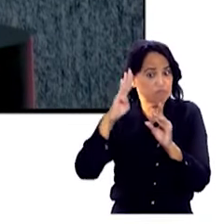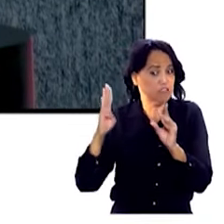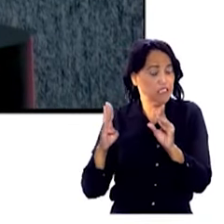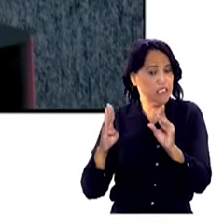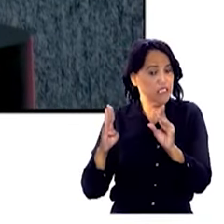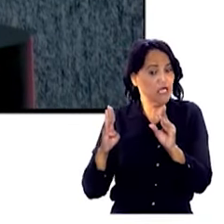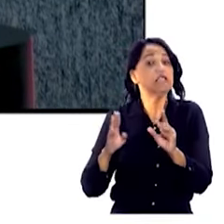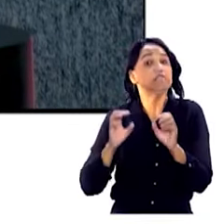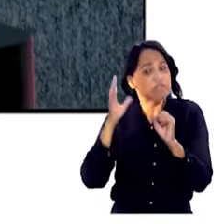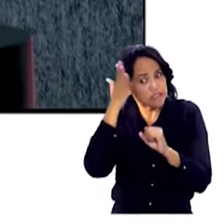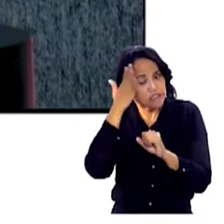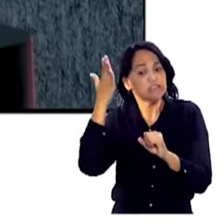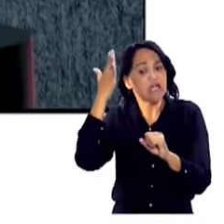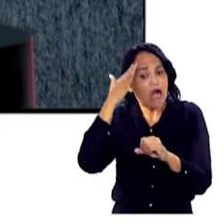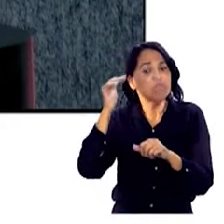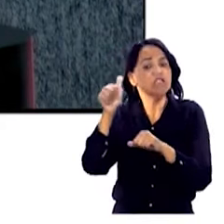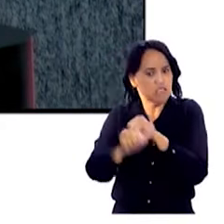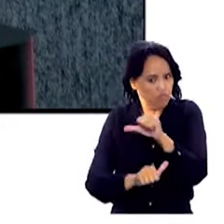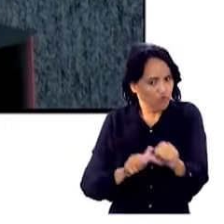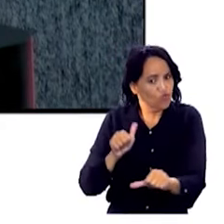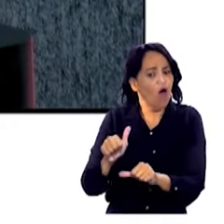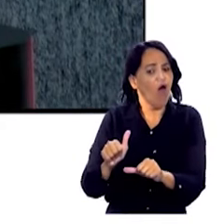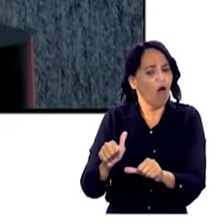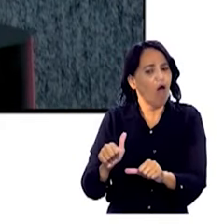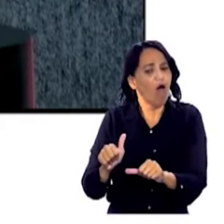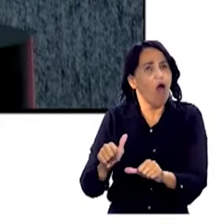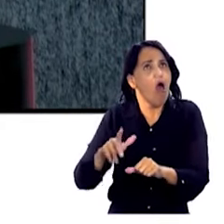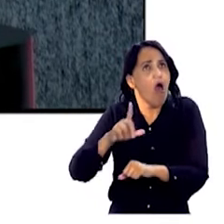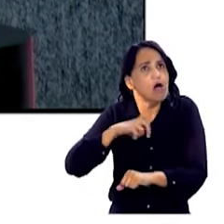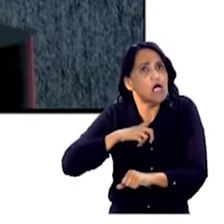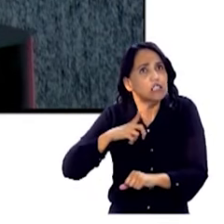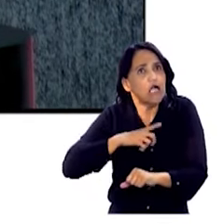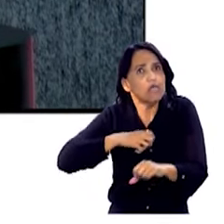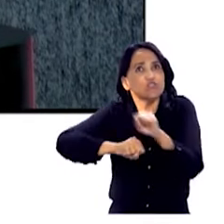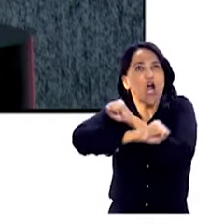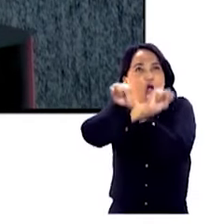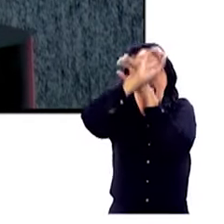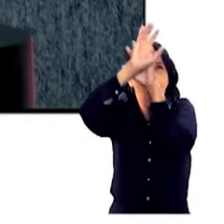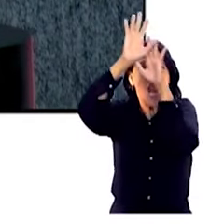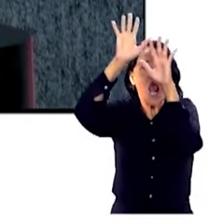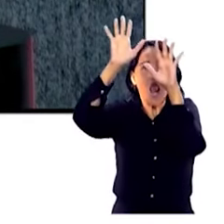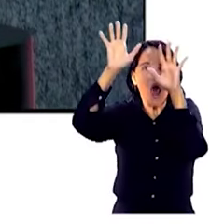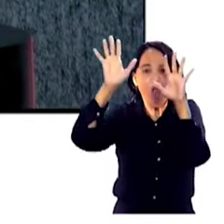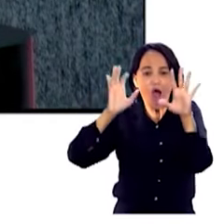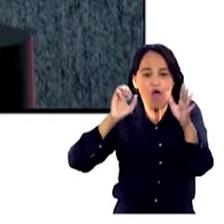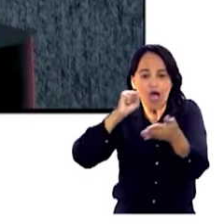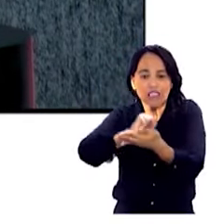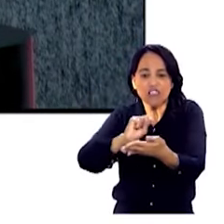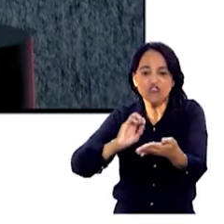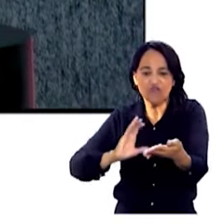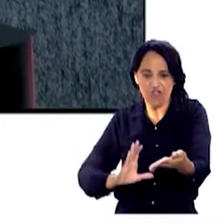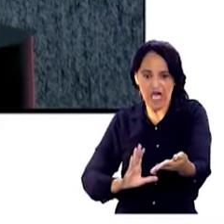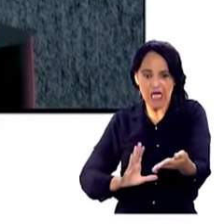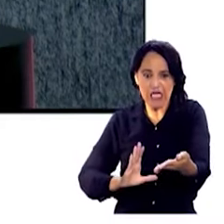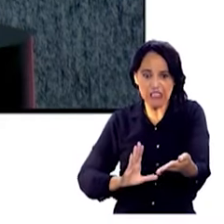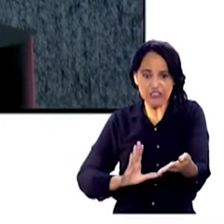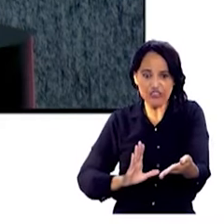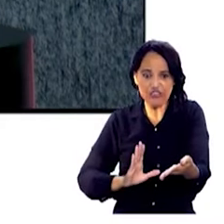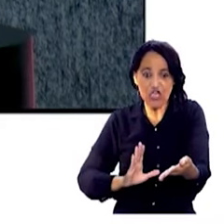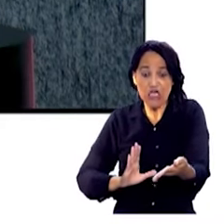assim que nós temos claramente o Supremo Tribunal Federal e o Superior Tribunal de Justiça se inclinando e se